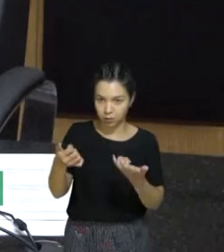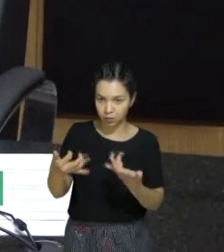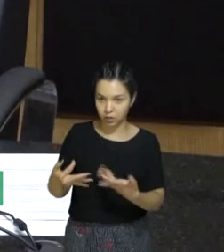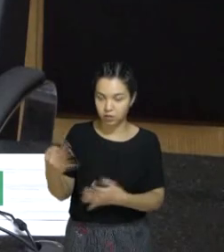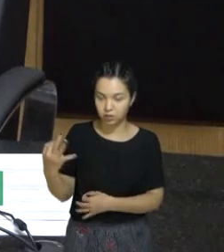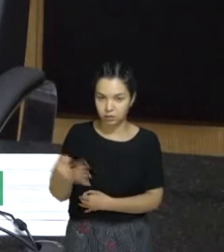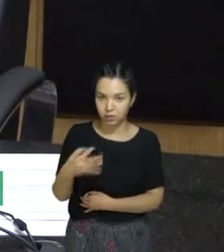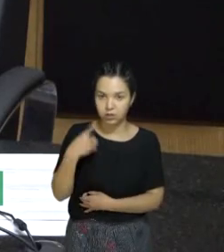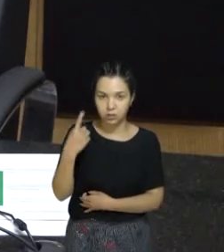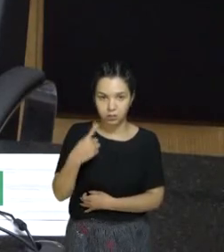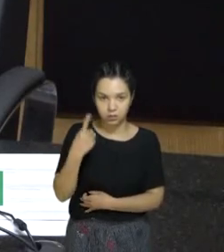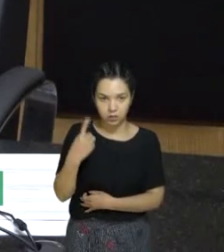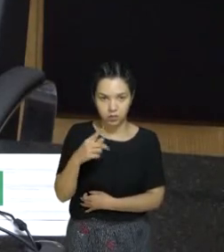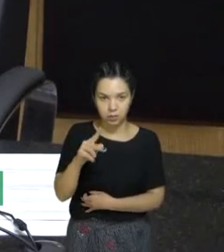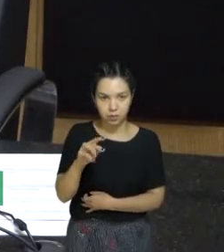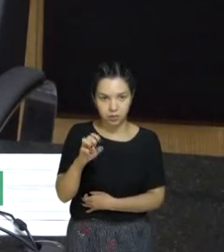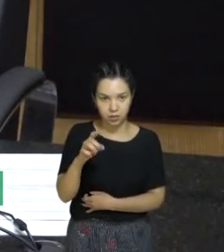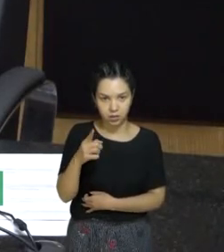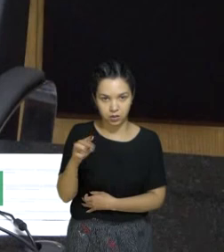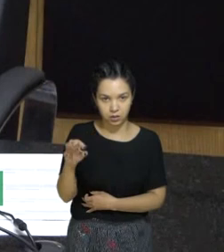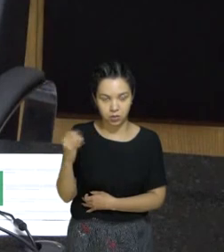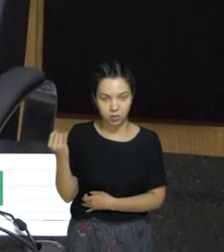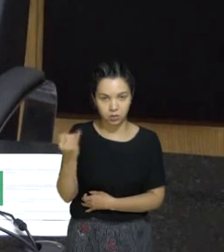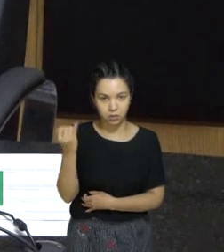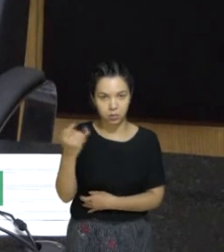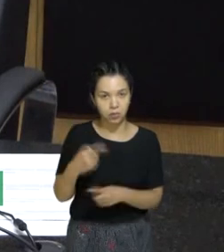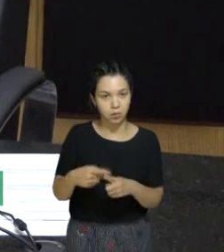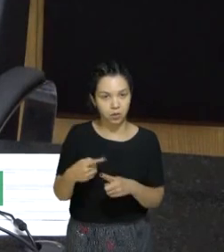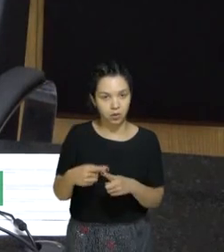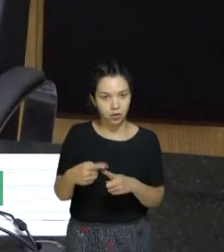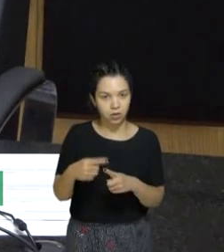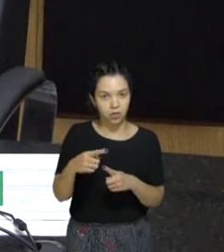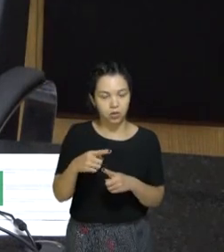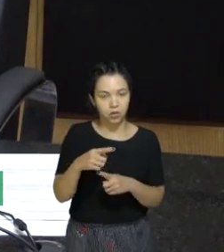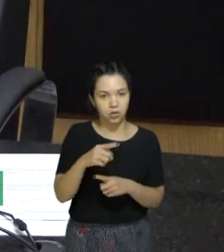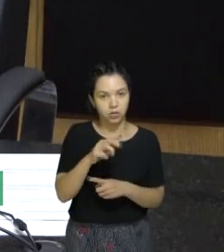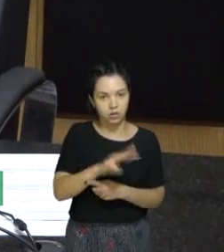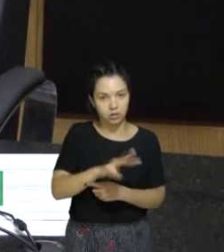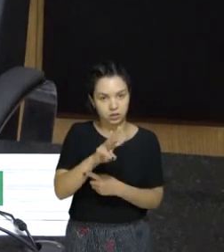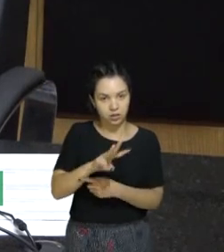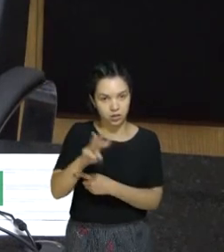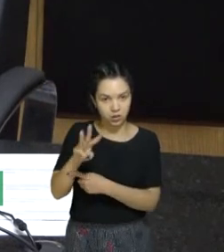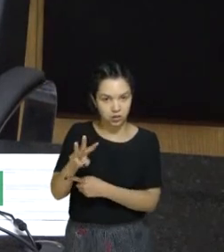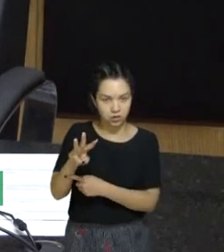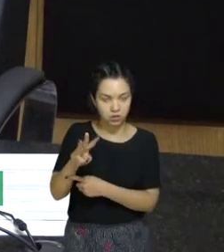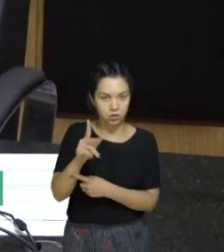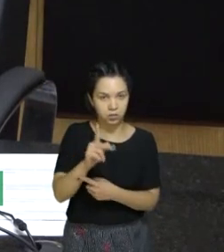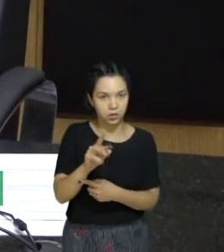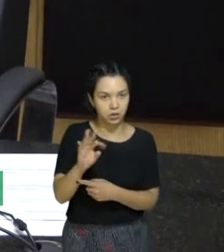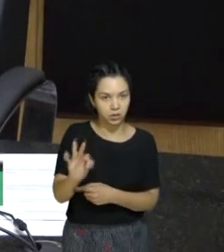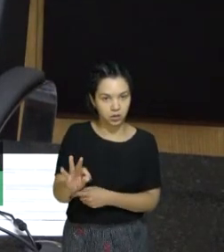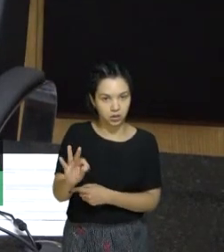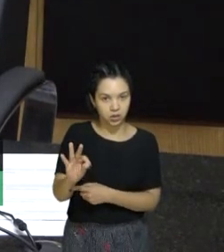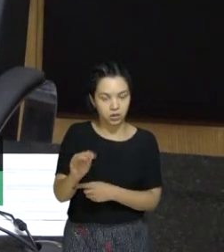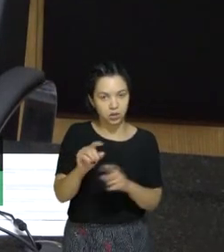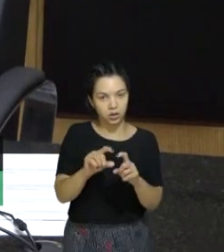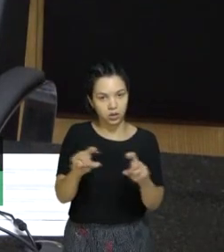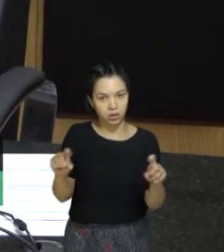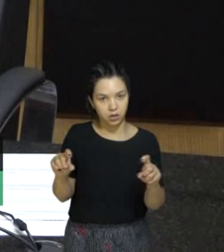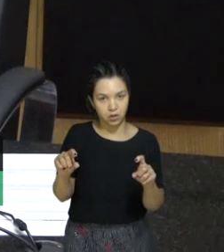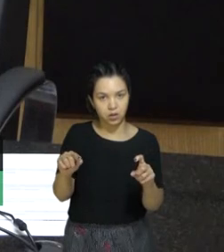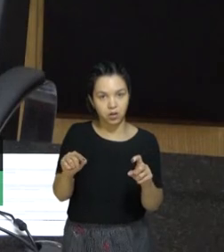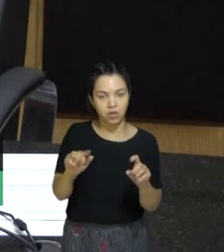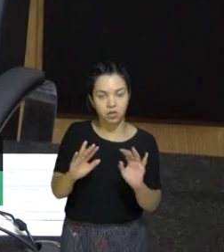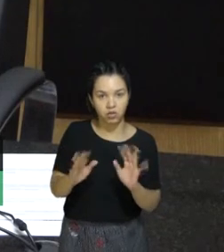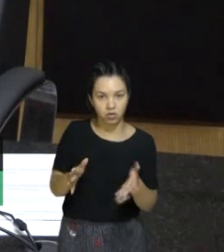deputado Pedrão, interessante. Até porque, que segundo o site oficial do Partido dos Trabalhadores aqui, já foi